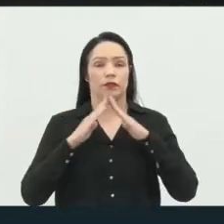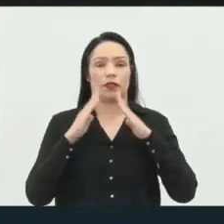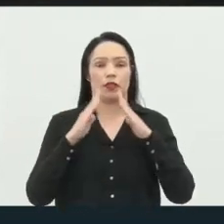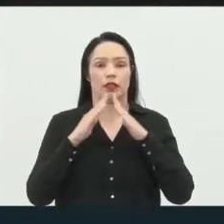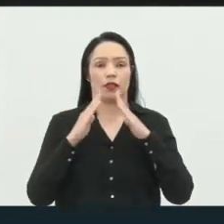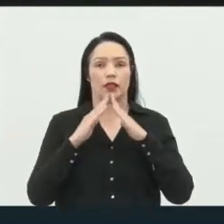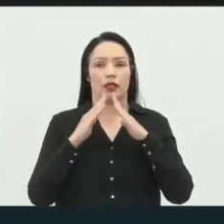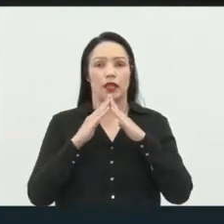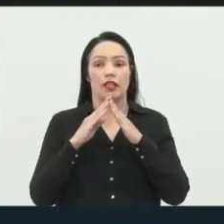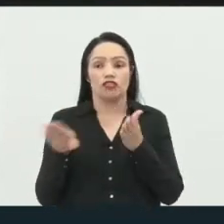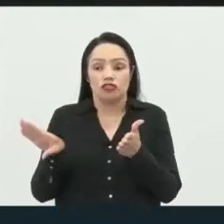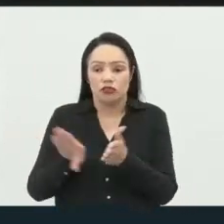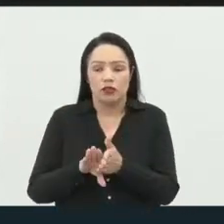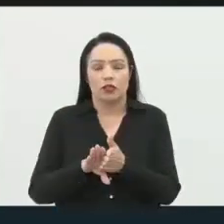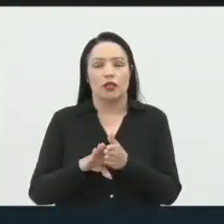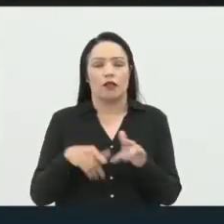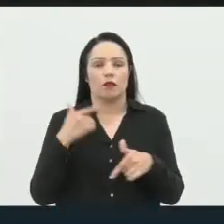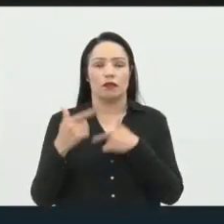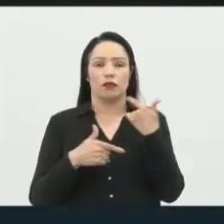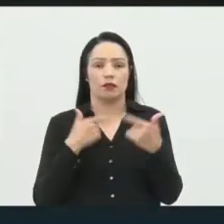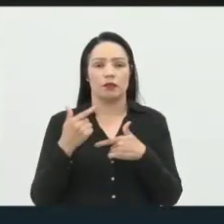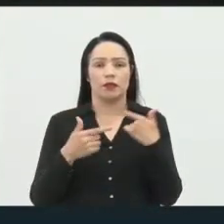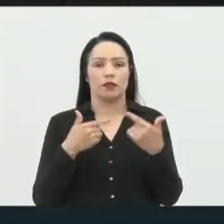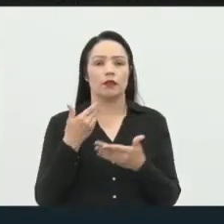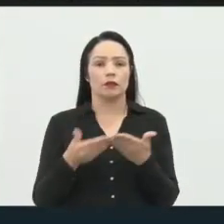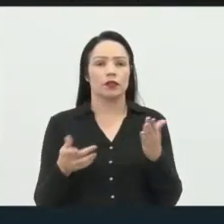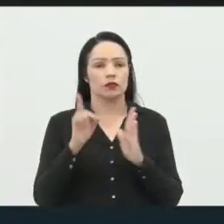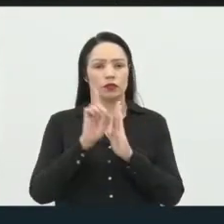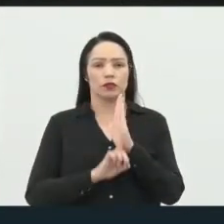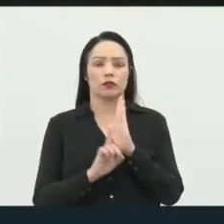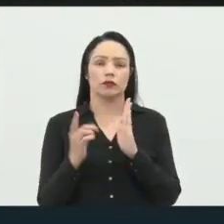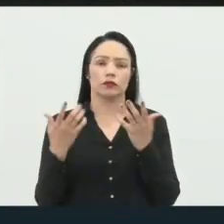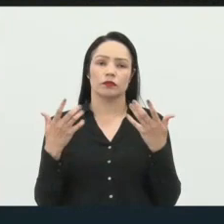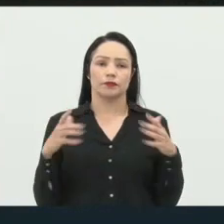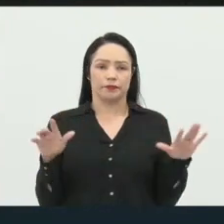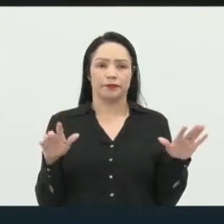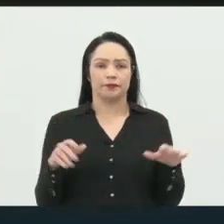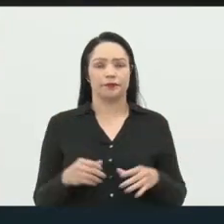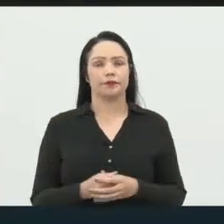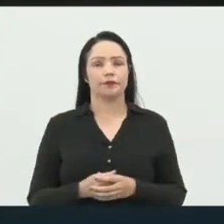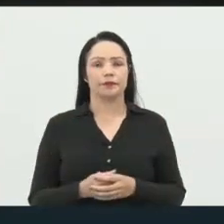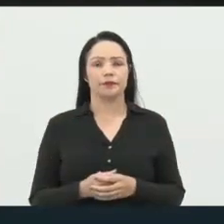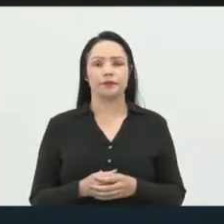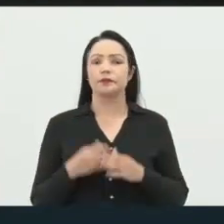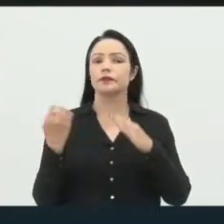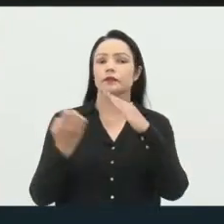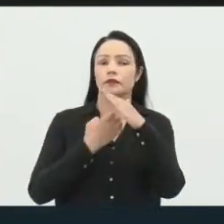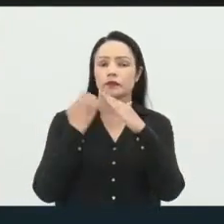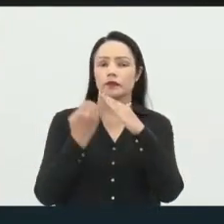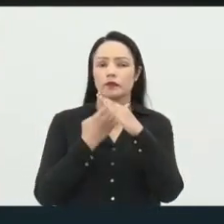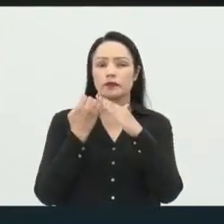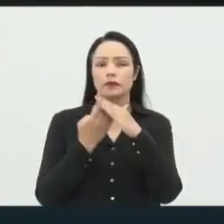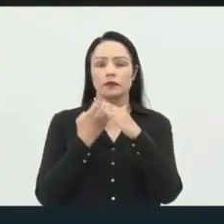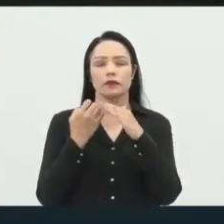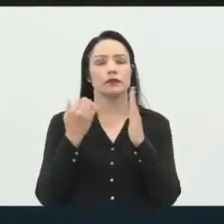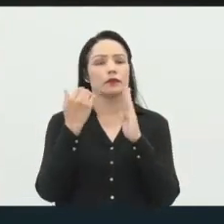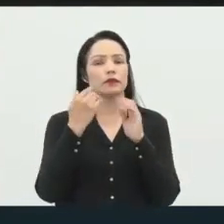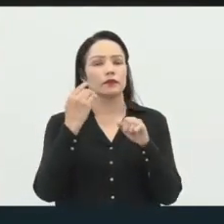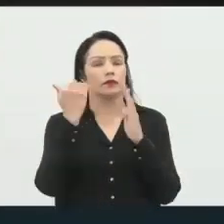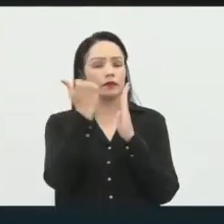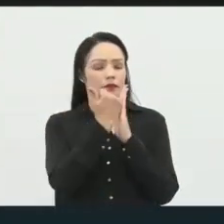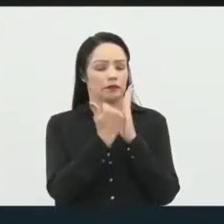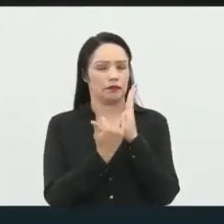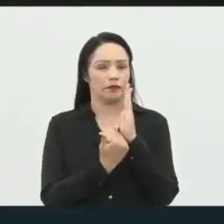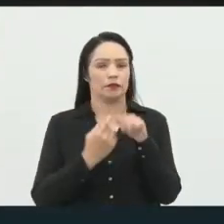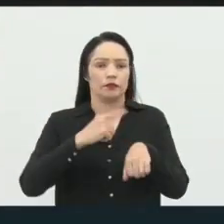no trabalho para não perder os seus direitos a empresa não está cumprindo com os horários começamos com